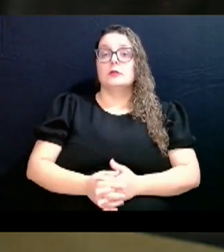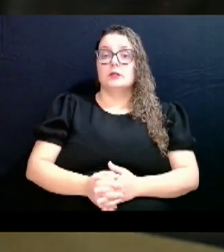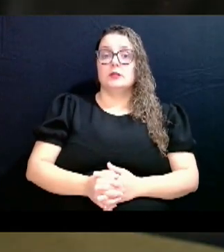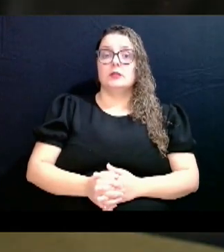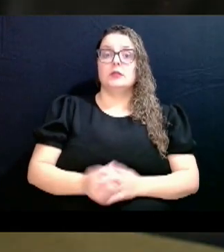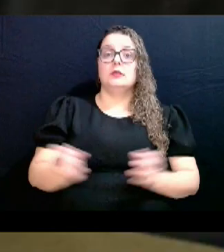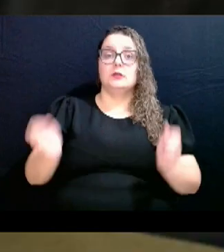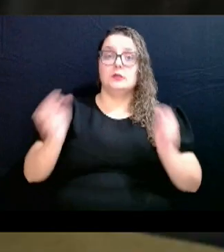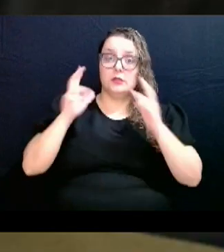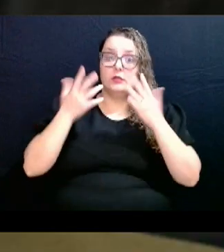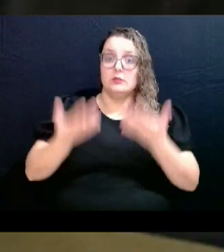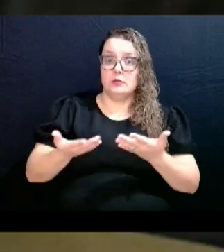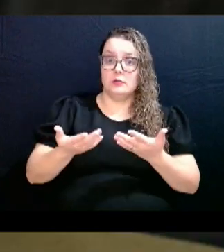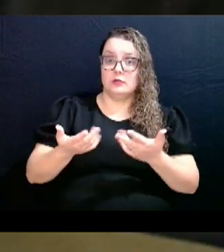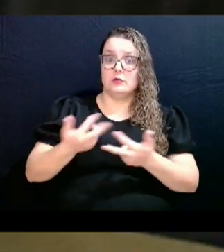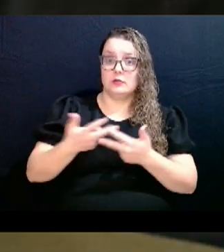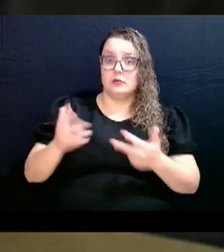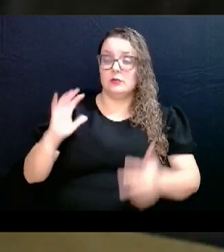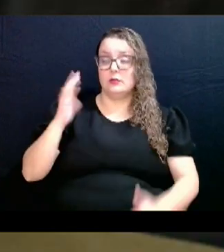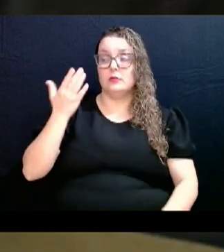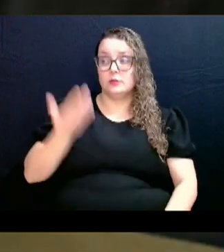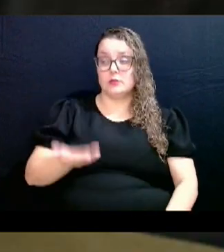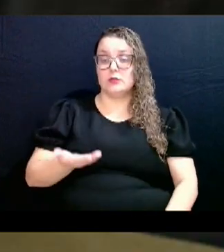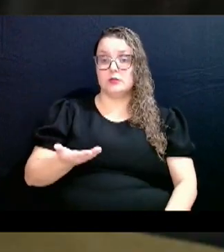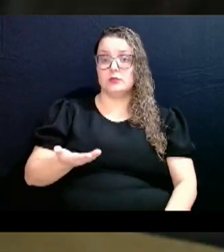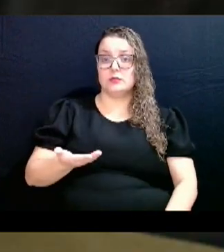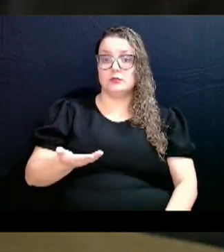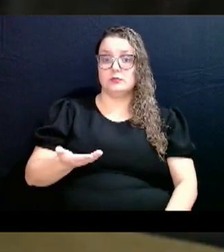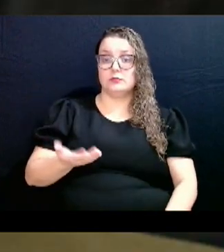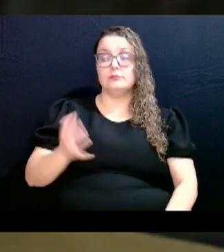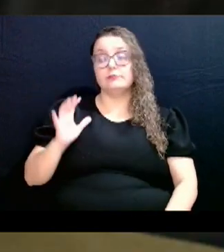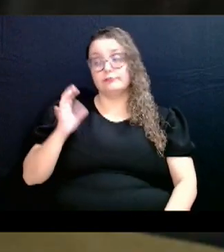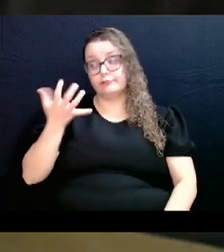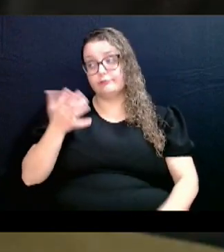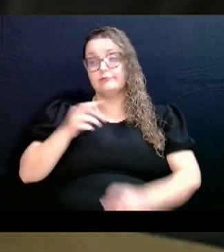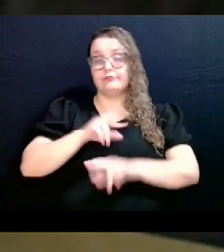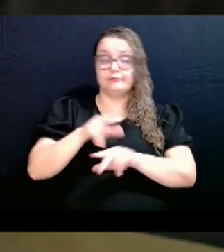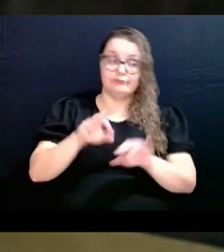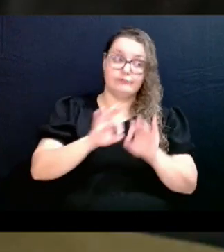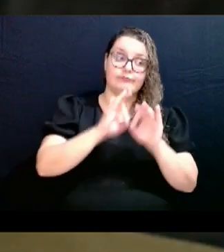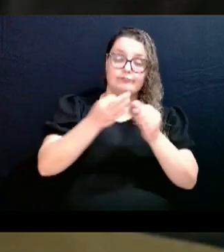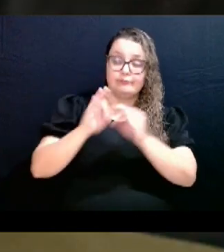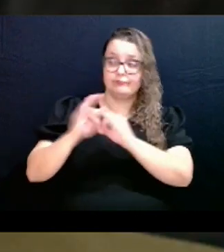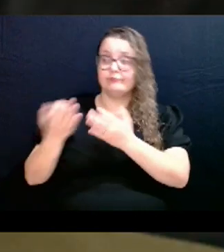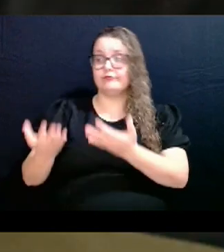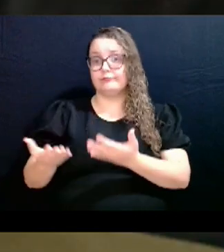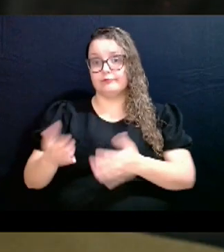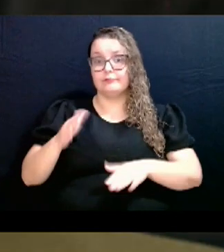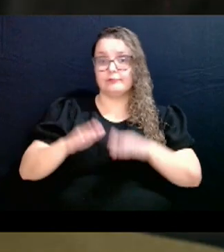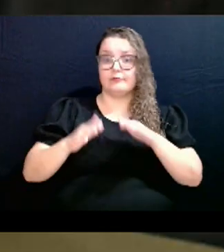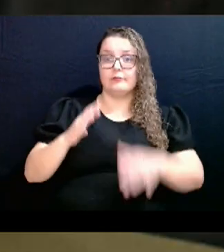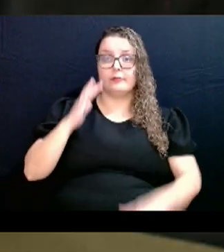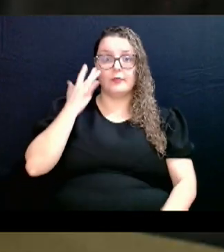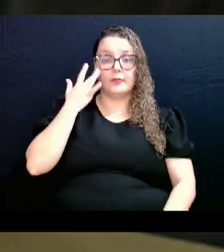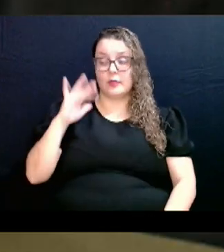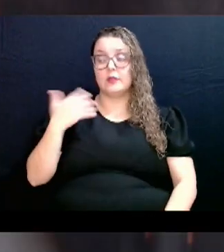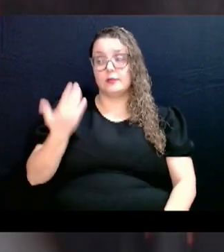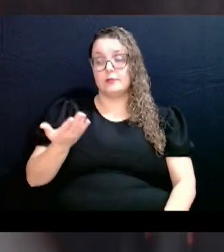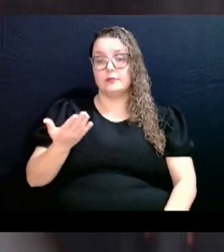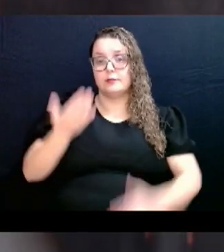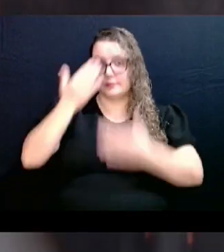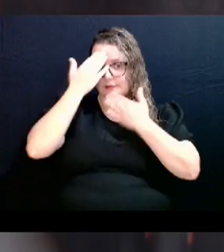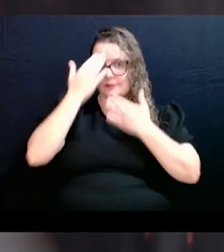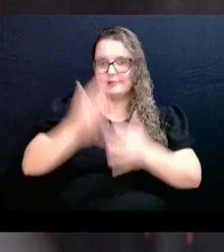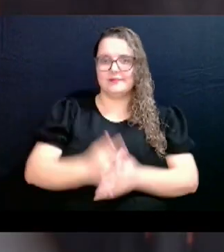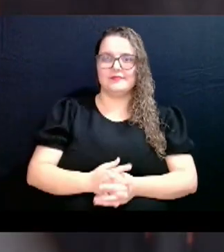que está acontecendo, mas que está acontecendo em várias famílias que às vezes a gente não tem nem ciência disso. Obrigada. Eu que